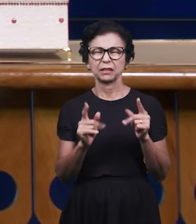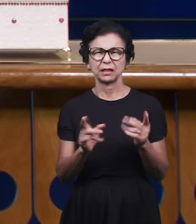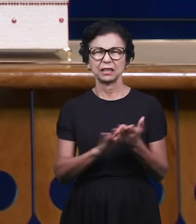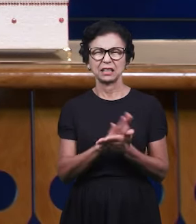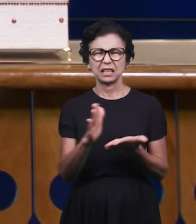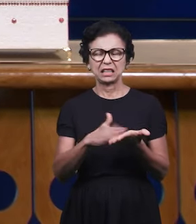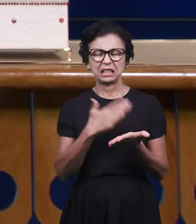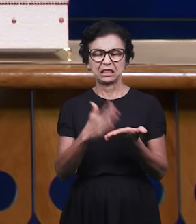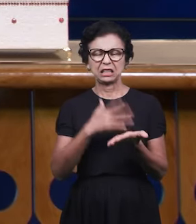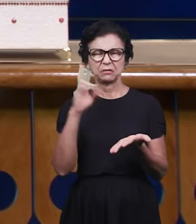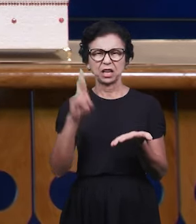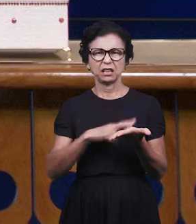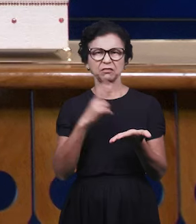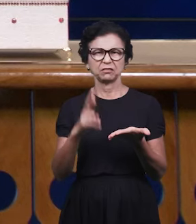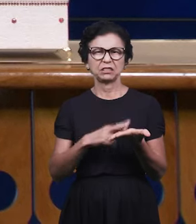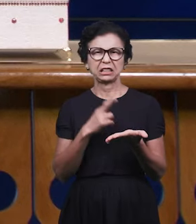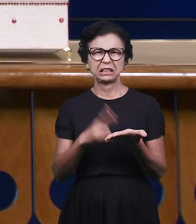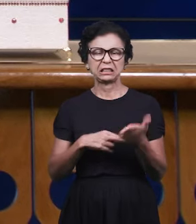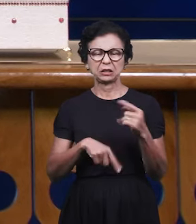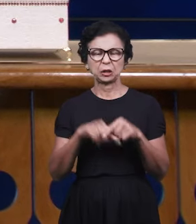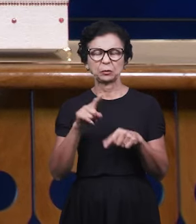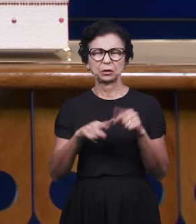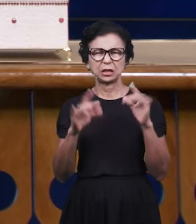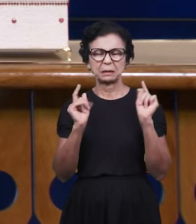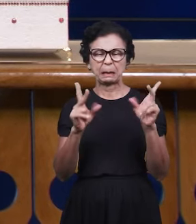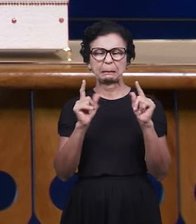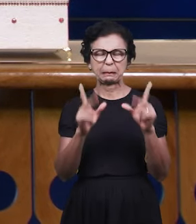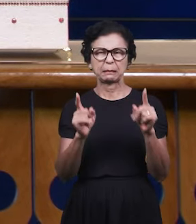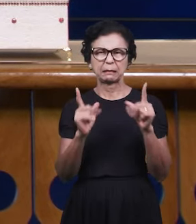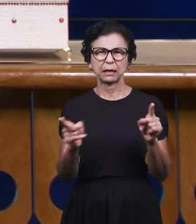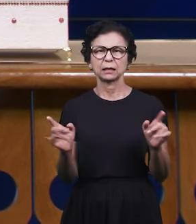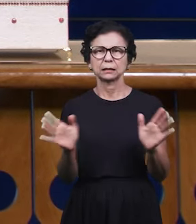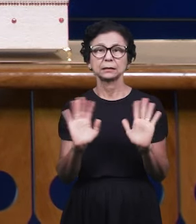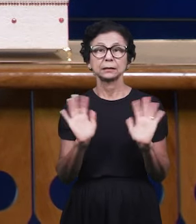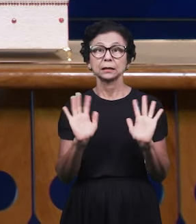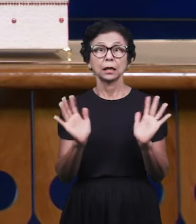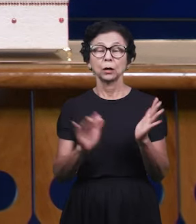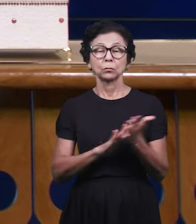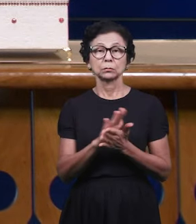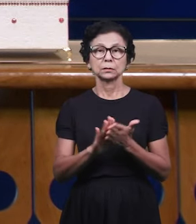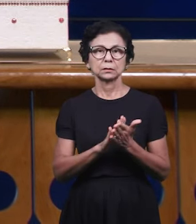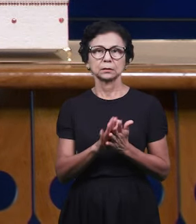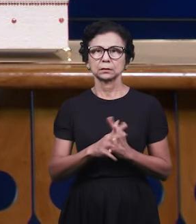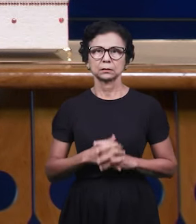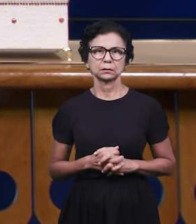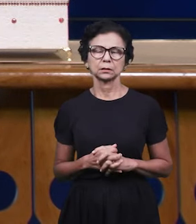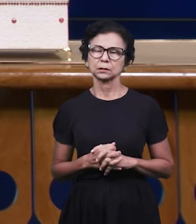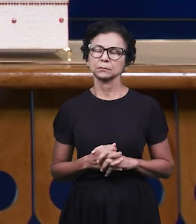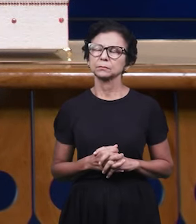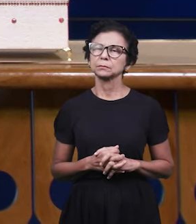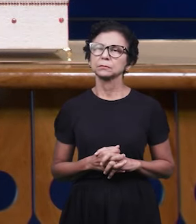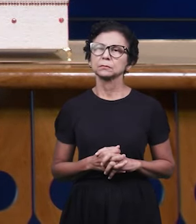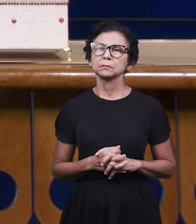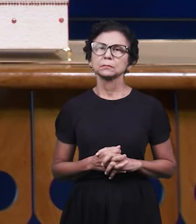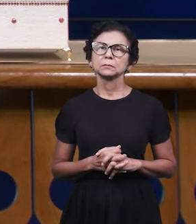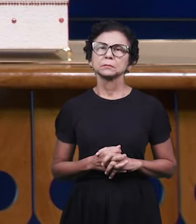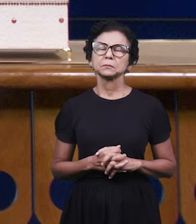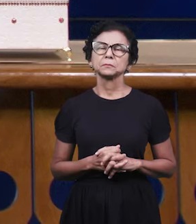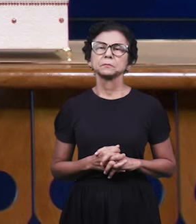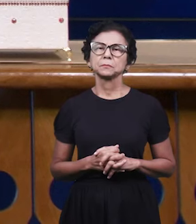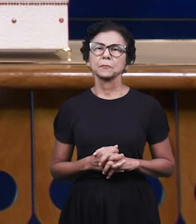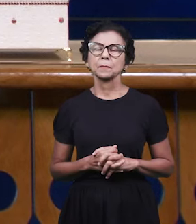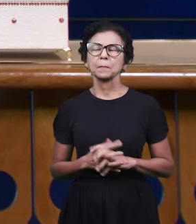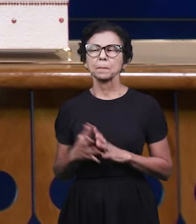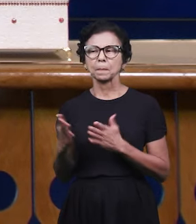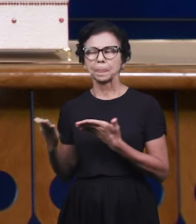nem livro, nem revista, nem objeto nenhum, nada disso. É para você receber uma bênção e também você pode